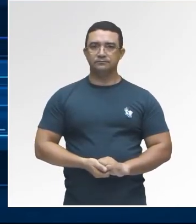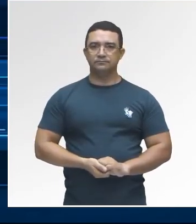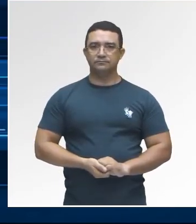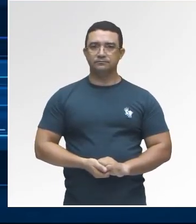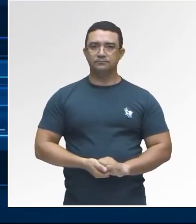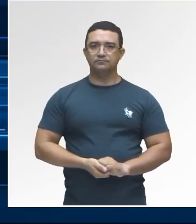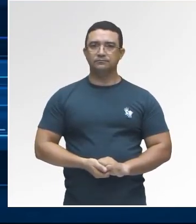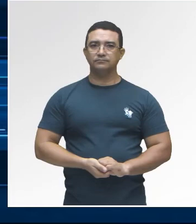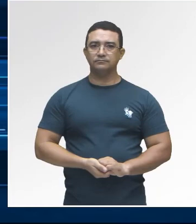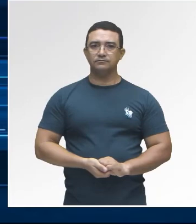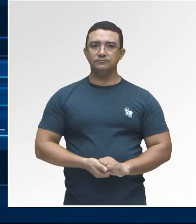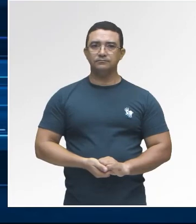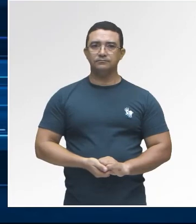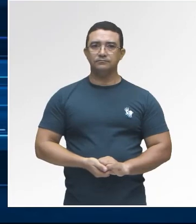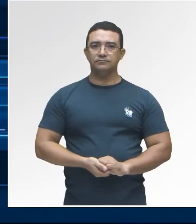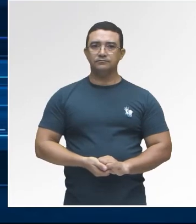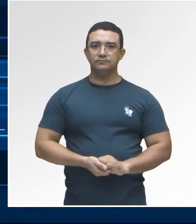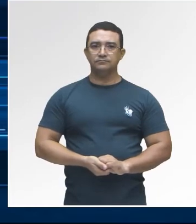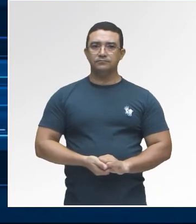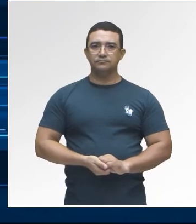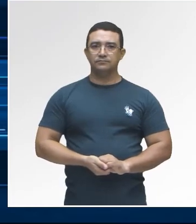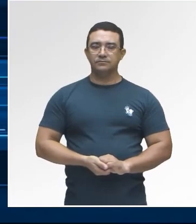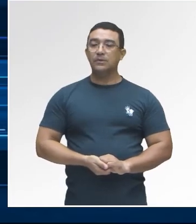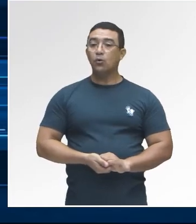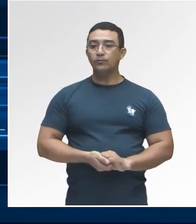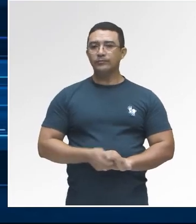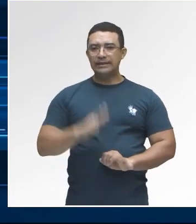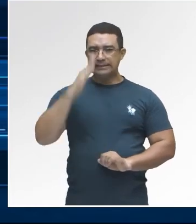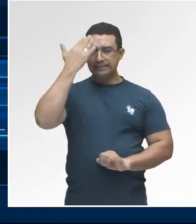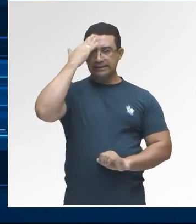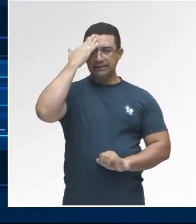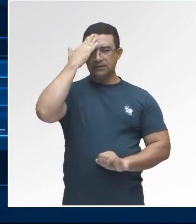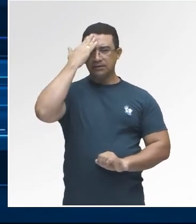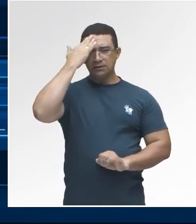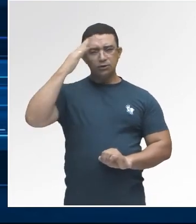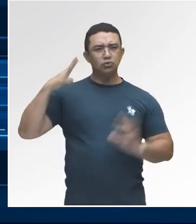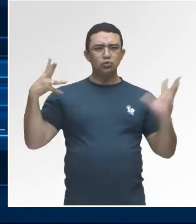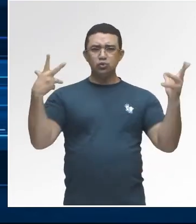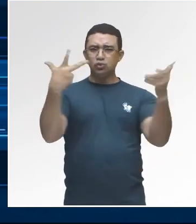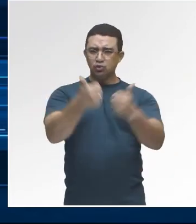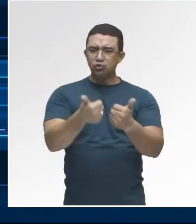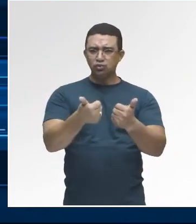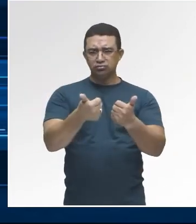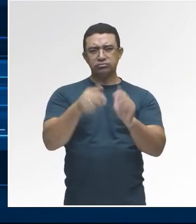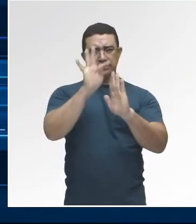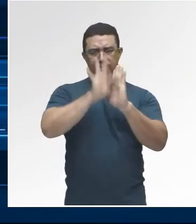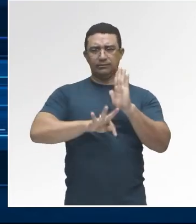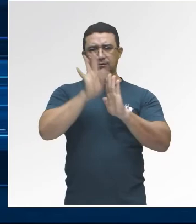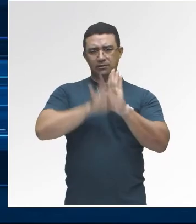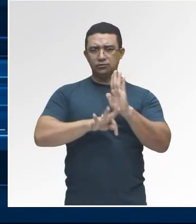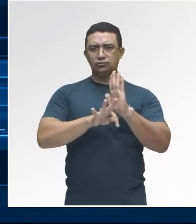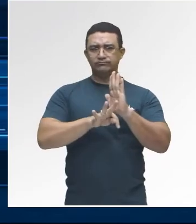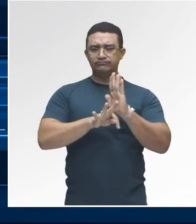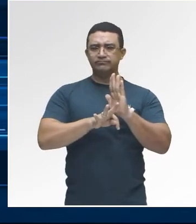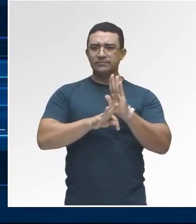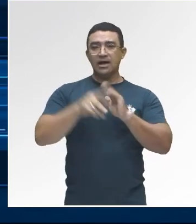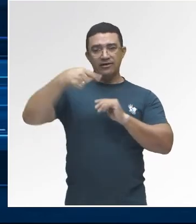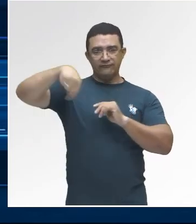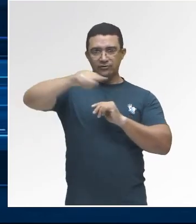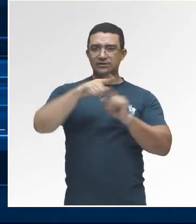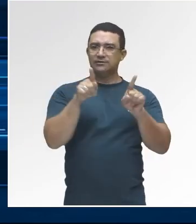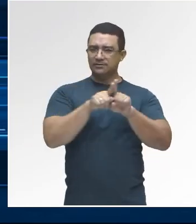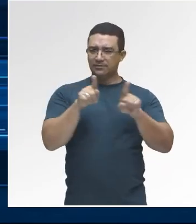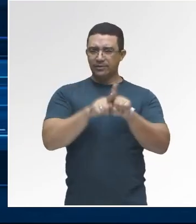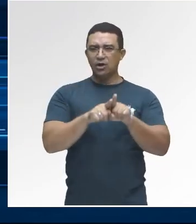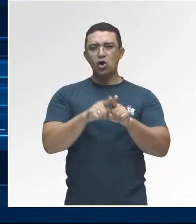Então, General Comprehension, compreensão geral do texto, não é? Quando você tem uma ideia geral daquele texto, e aí você também